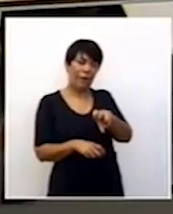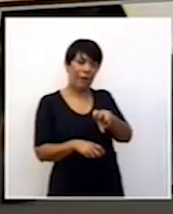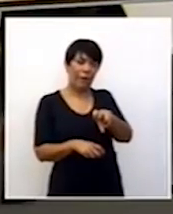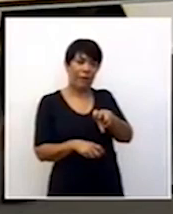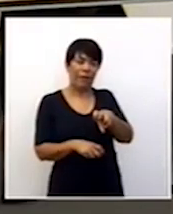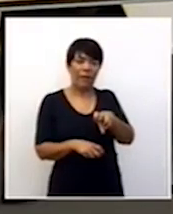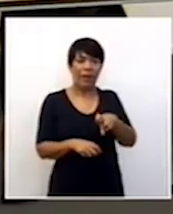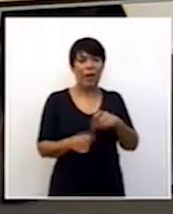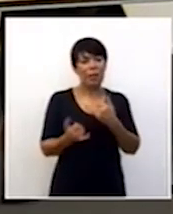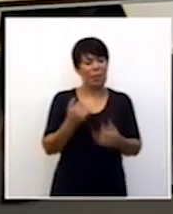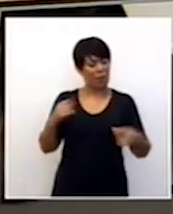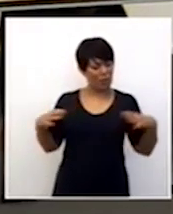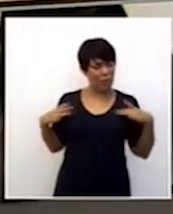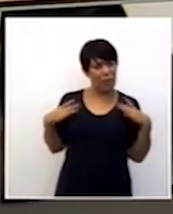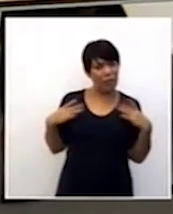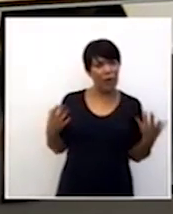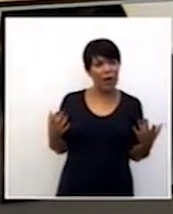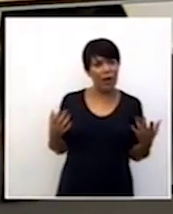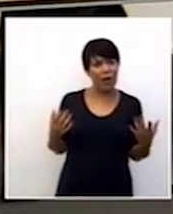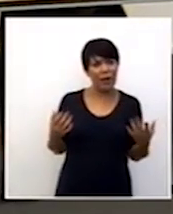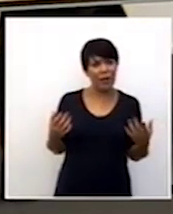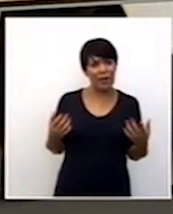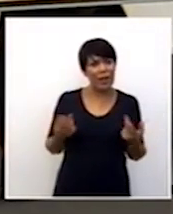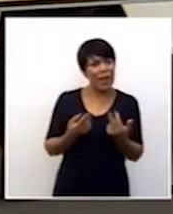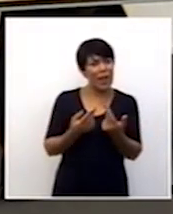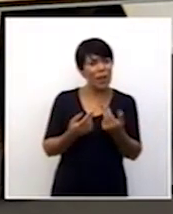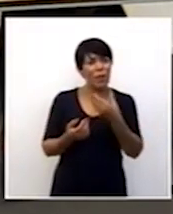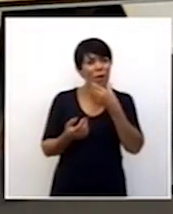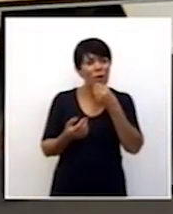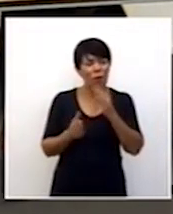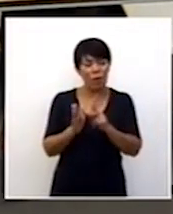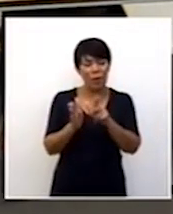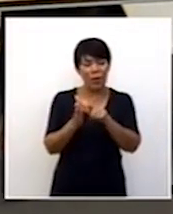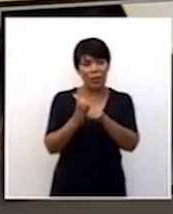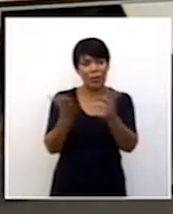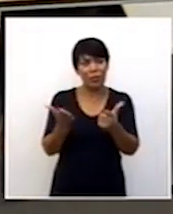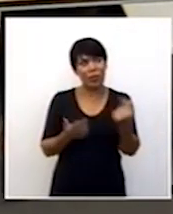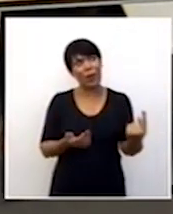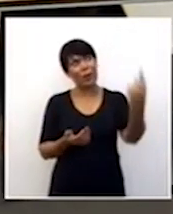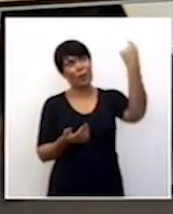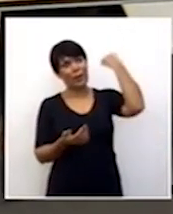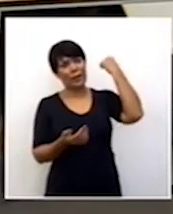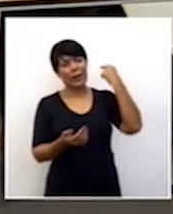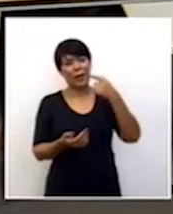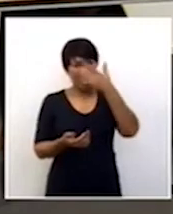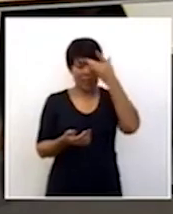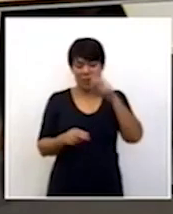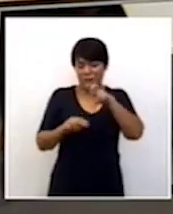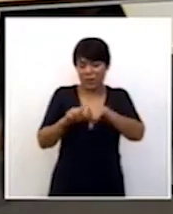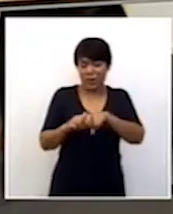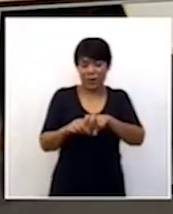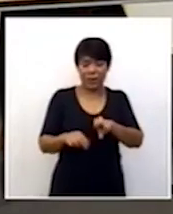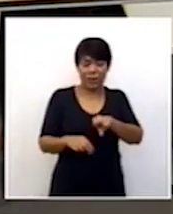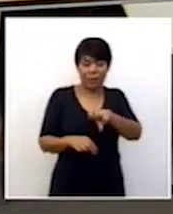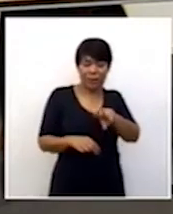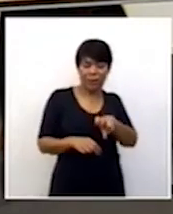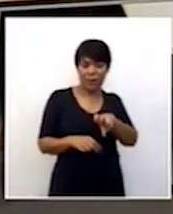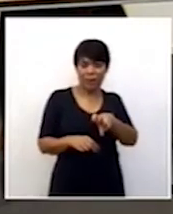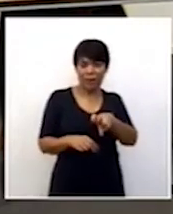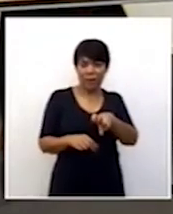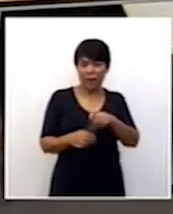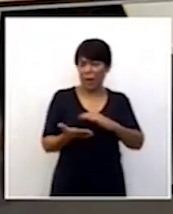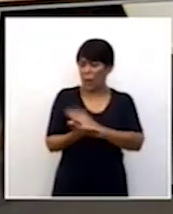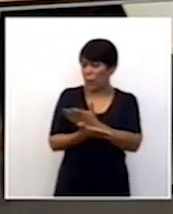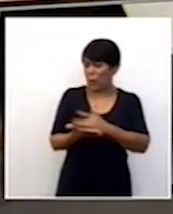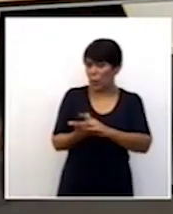que ele falou com o jornal, né, incomoda bastante, né? Mas eu lembrando aqui que por conta do charuto que o